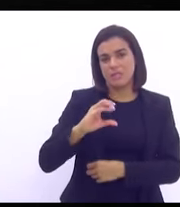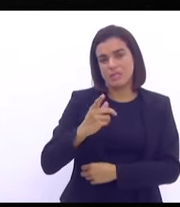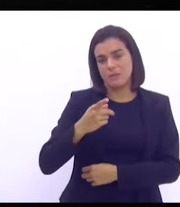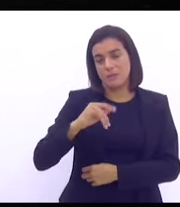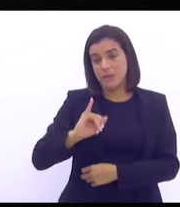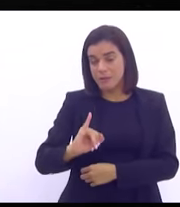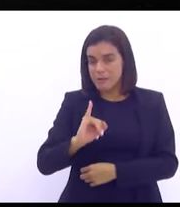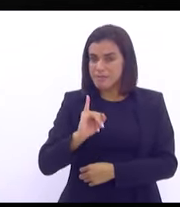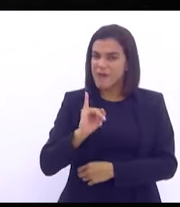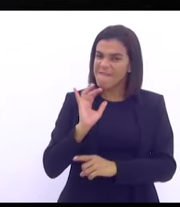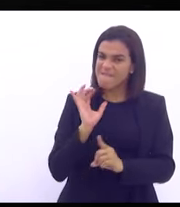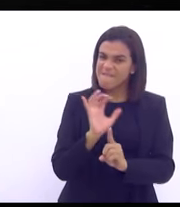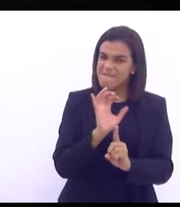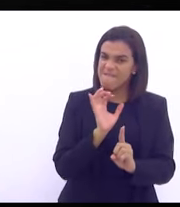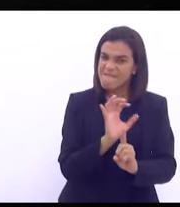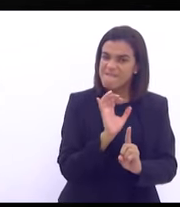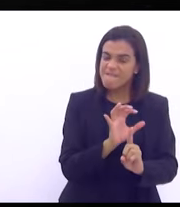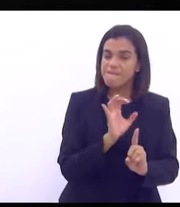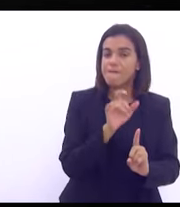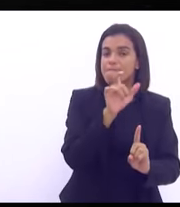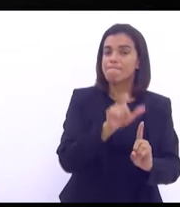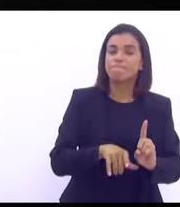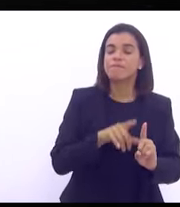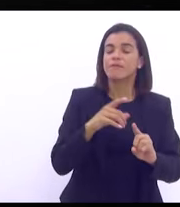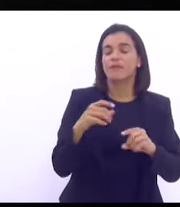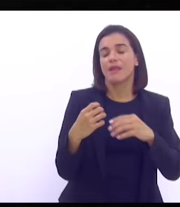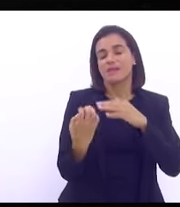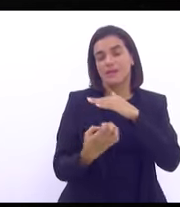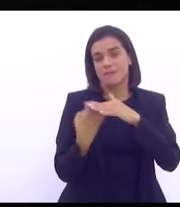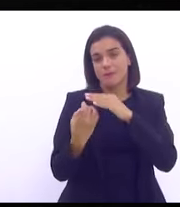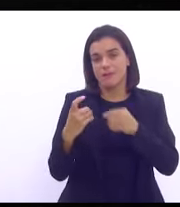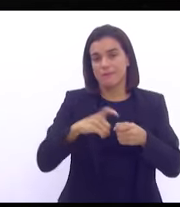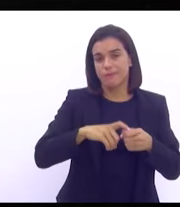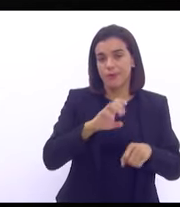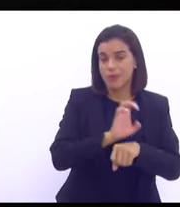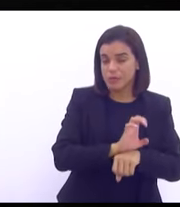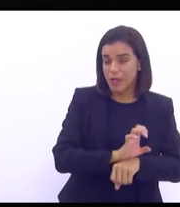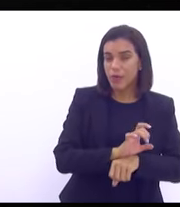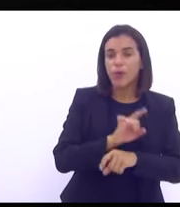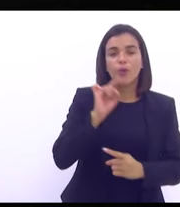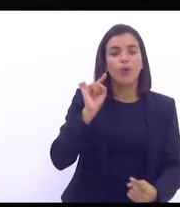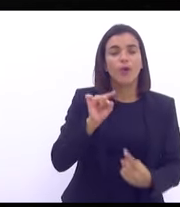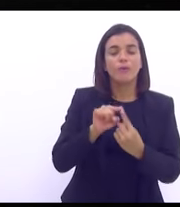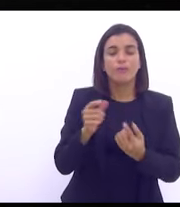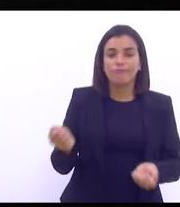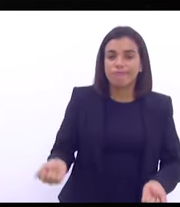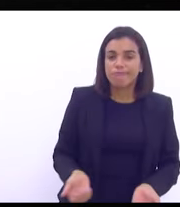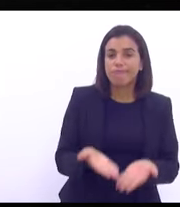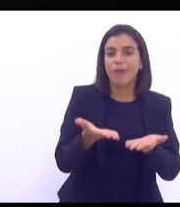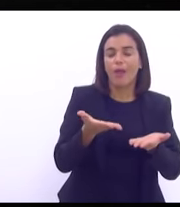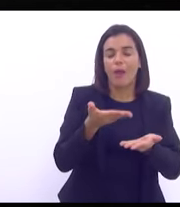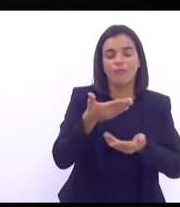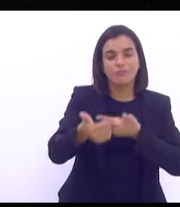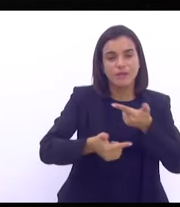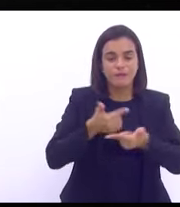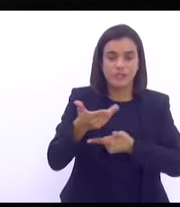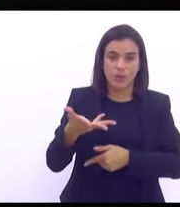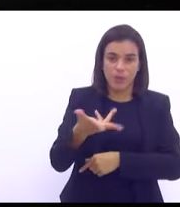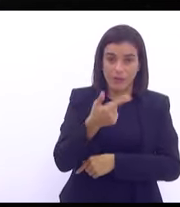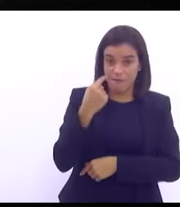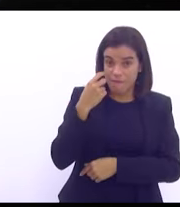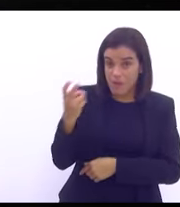uma espremida nessa concessionária, no sentido dela fornecer um serviço de qualidade. Nós vimos o que está acontecendo em São